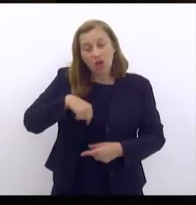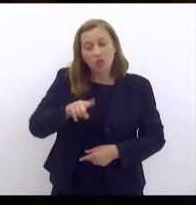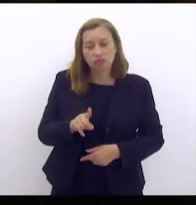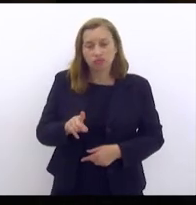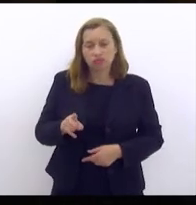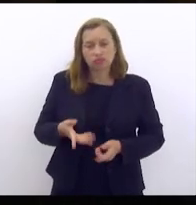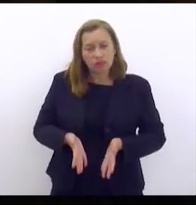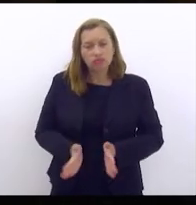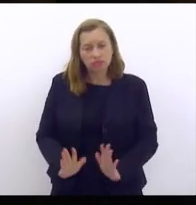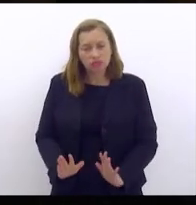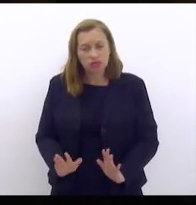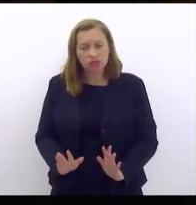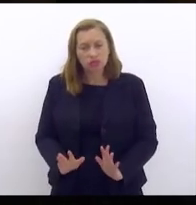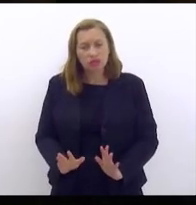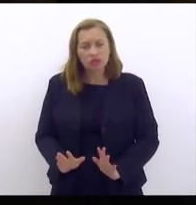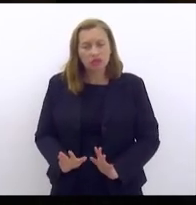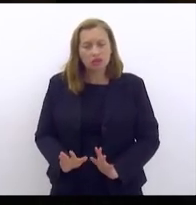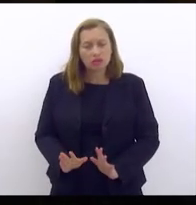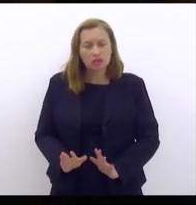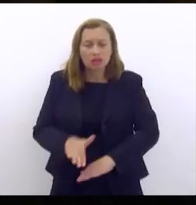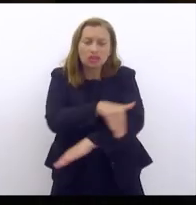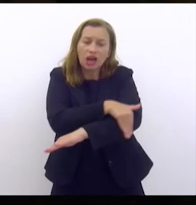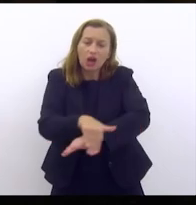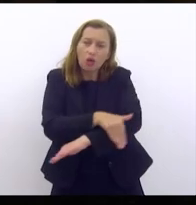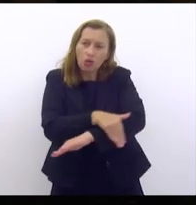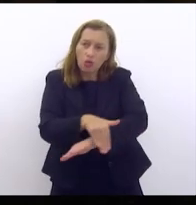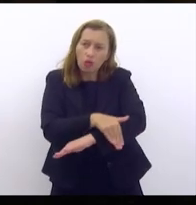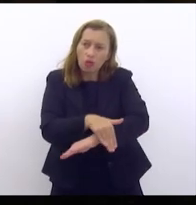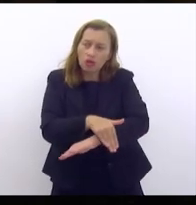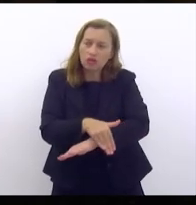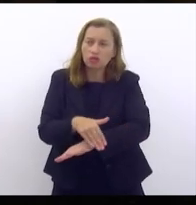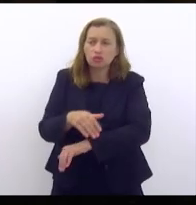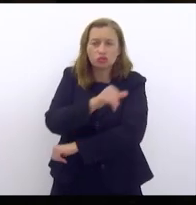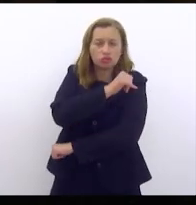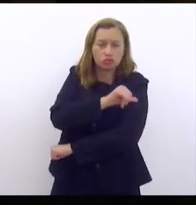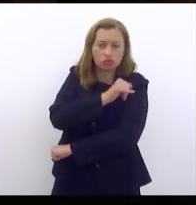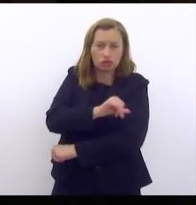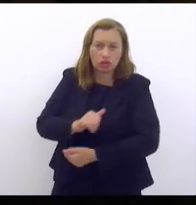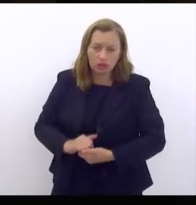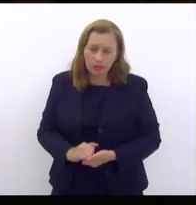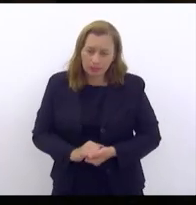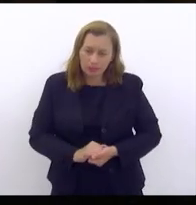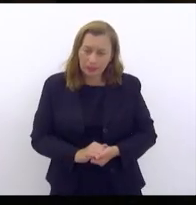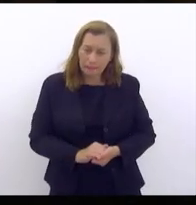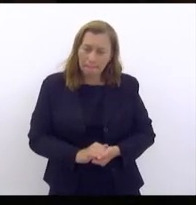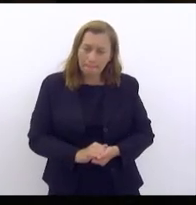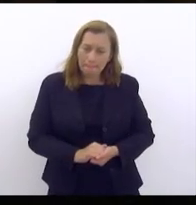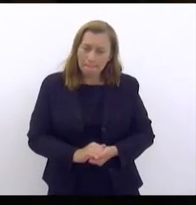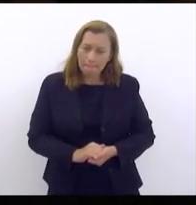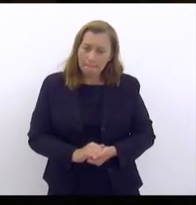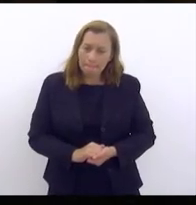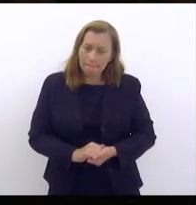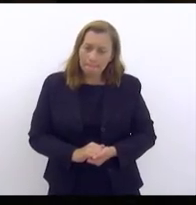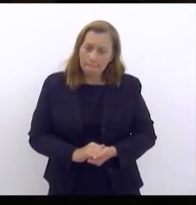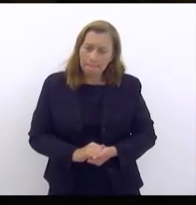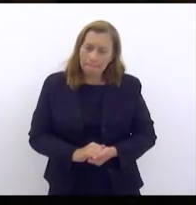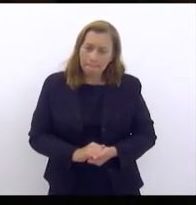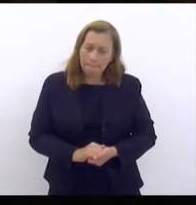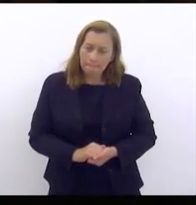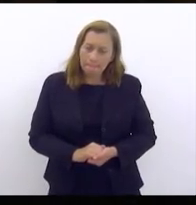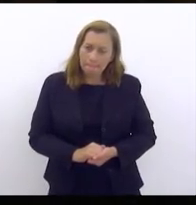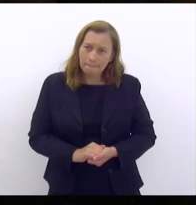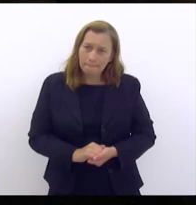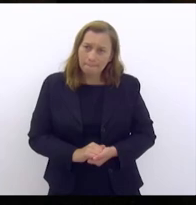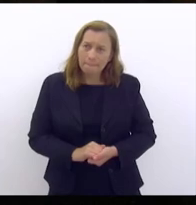criado nas ruas dos subúrbios do Rio. E nos tempos